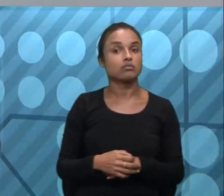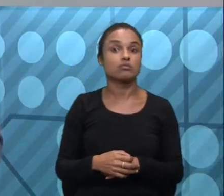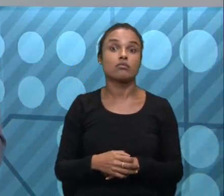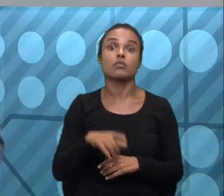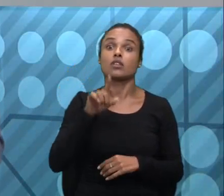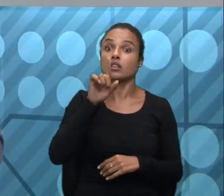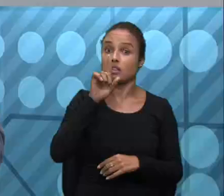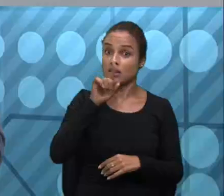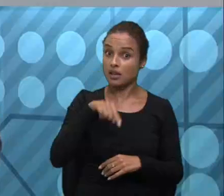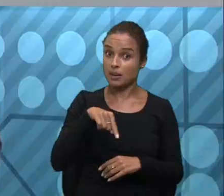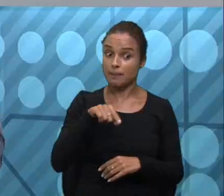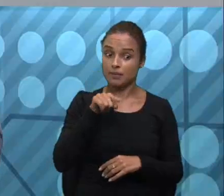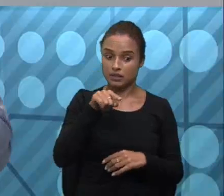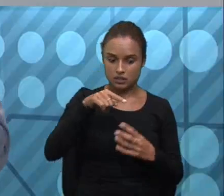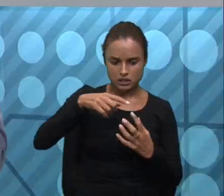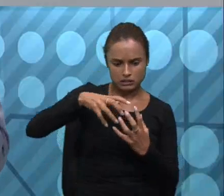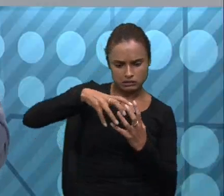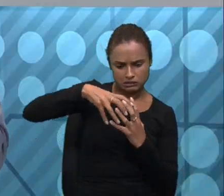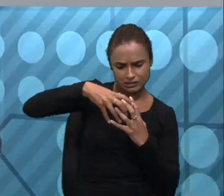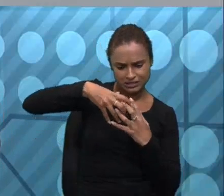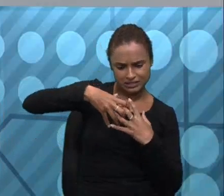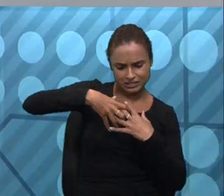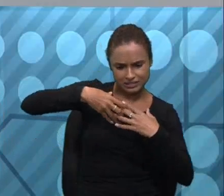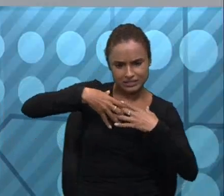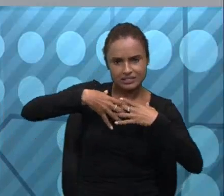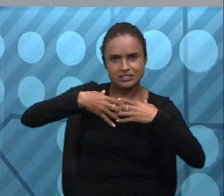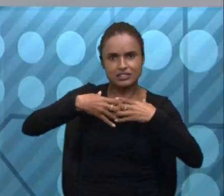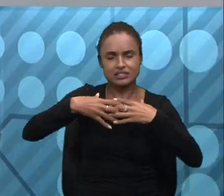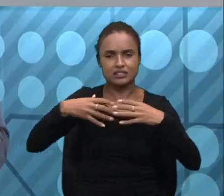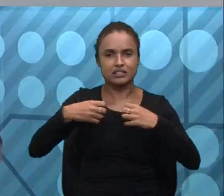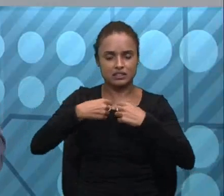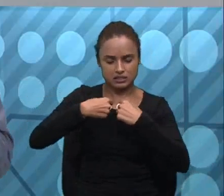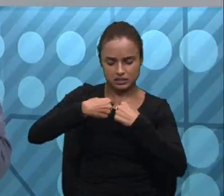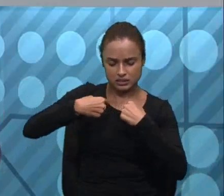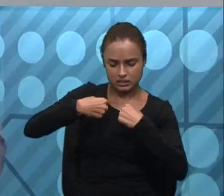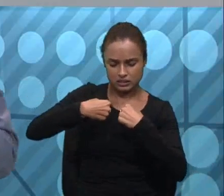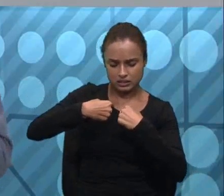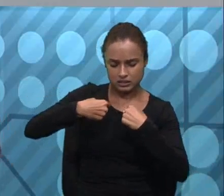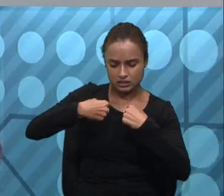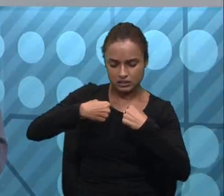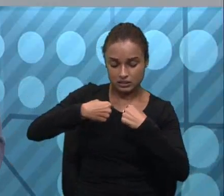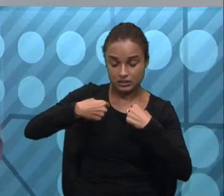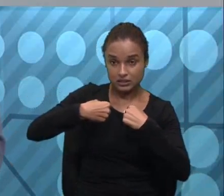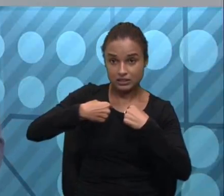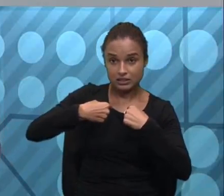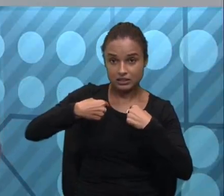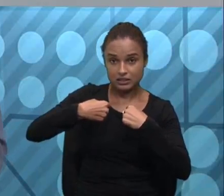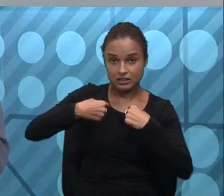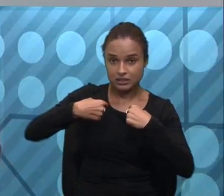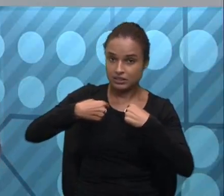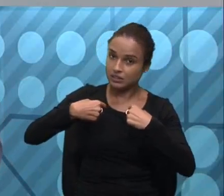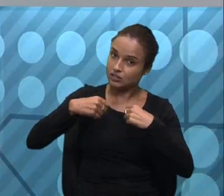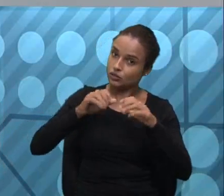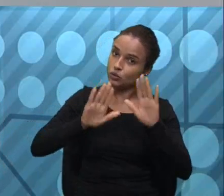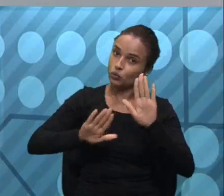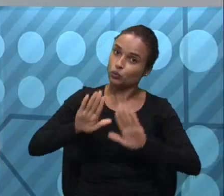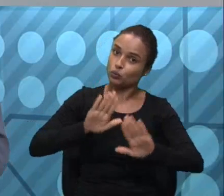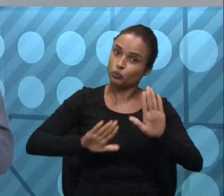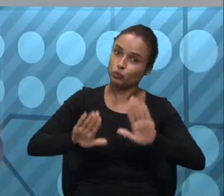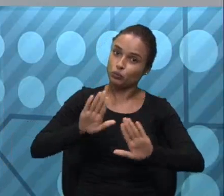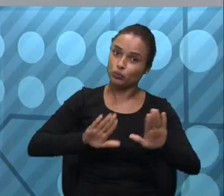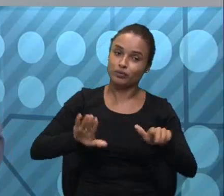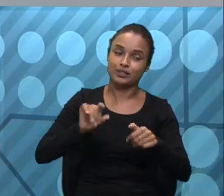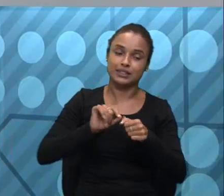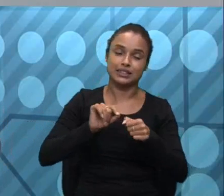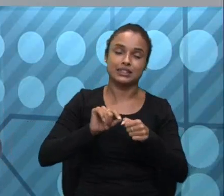pensa que cada vez que você estala, mais você vai aumentando essa frouxidão, né? Então, um pouco de cuidado. Vamos